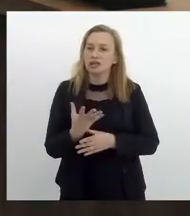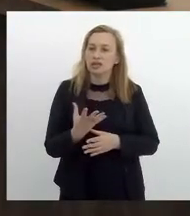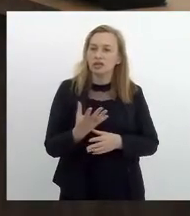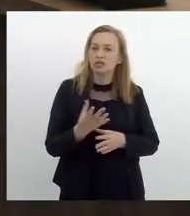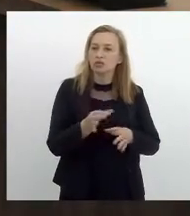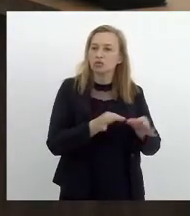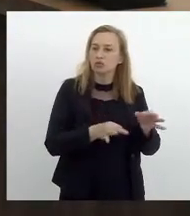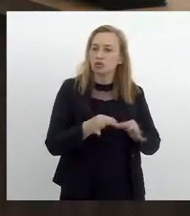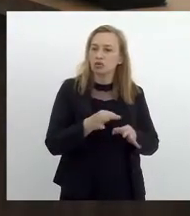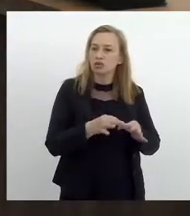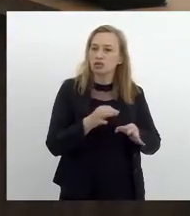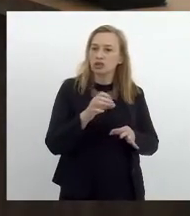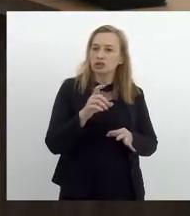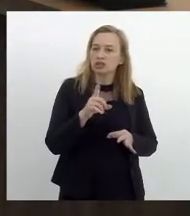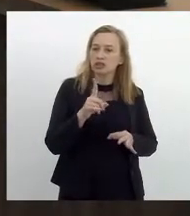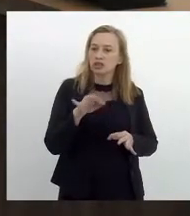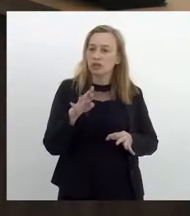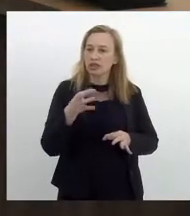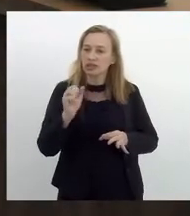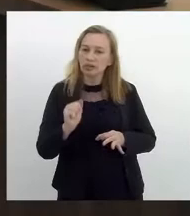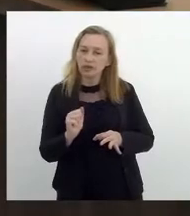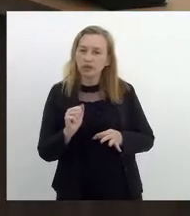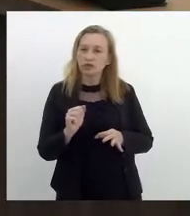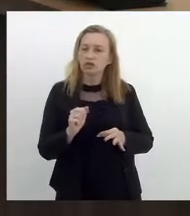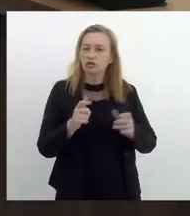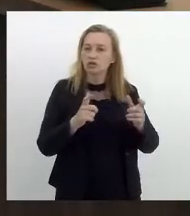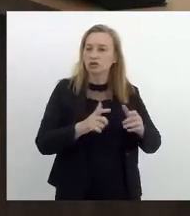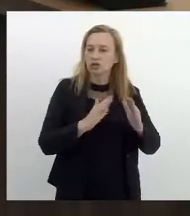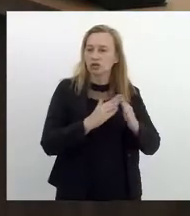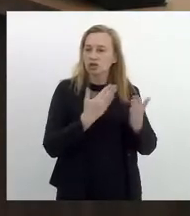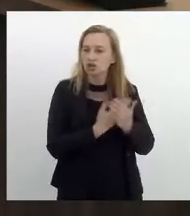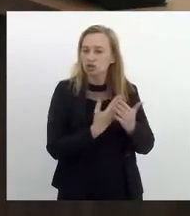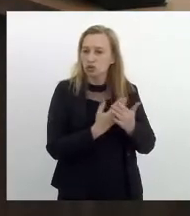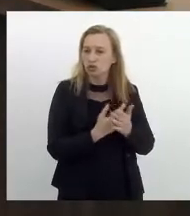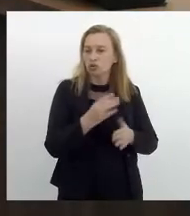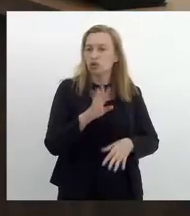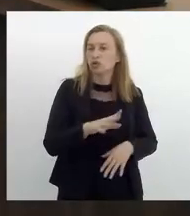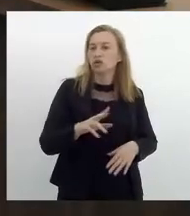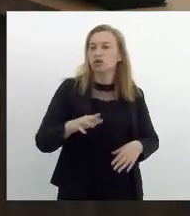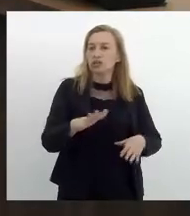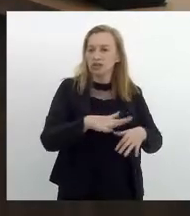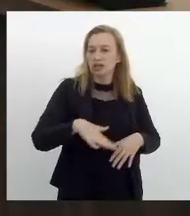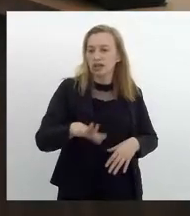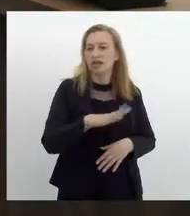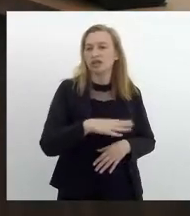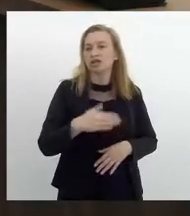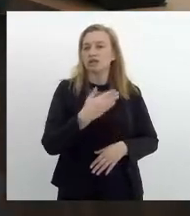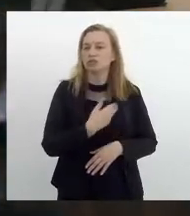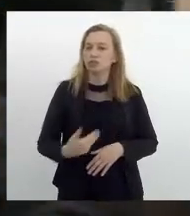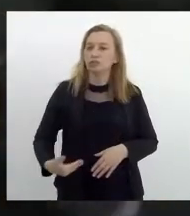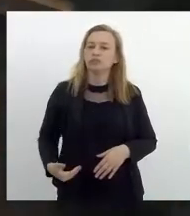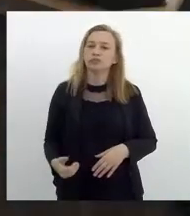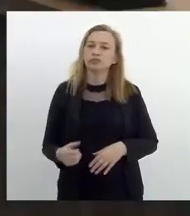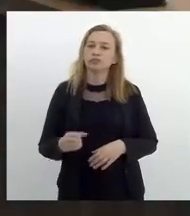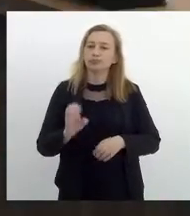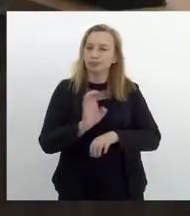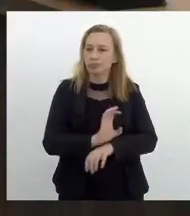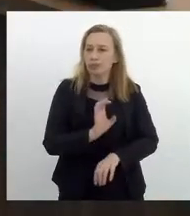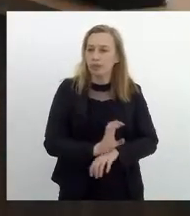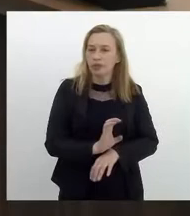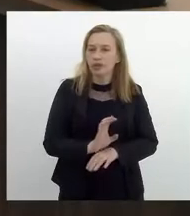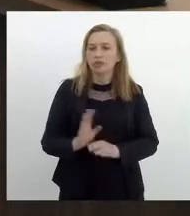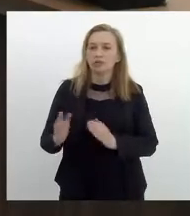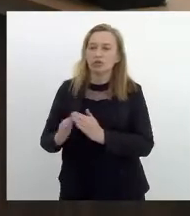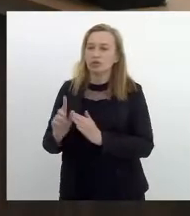de descompartilhamento do espaço escolar nas unidades públicas estaduais em regime de coabitação e da